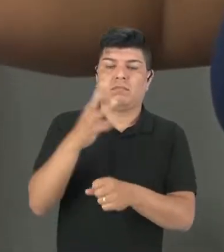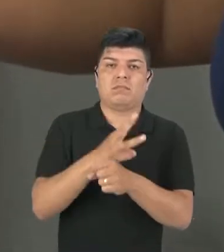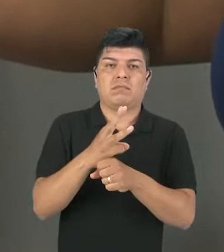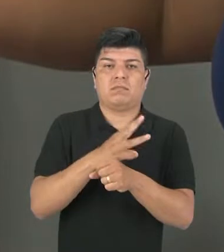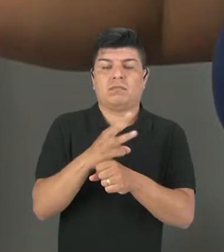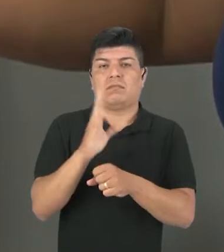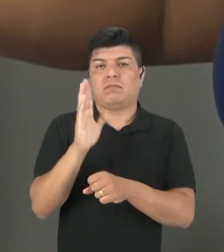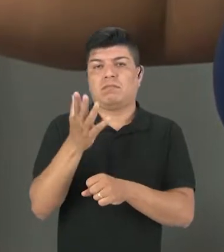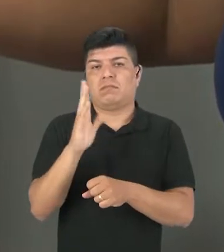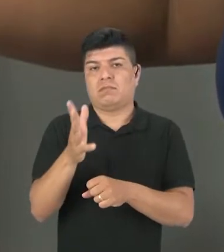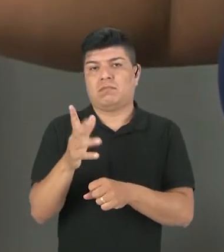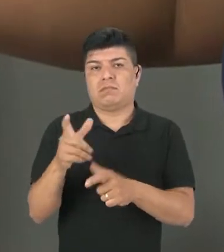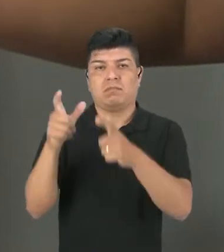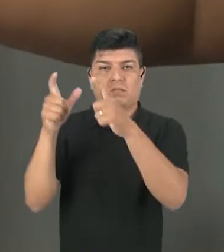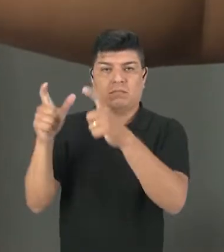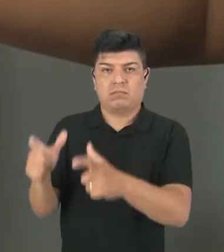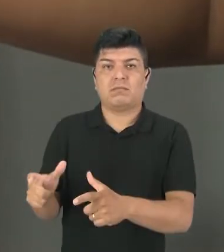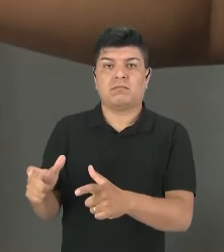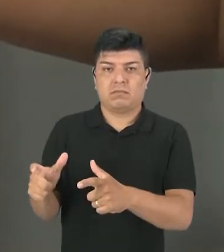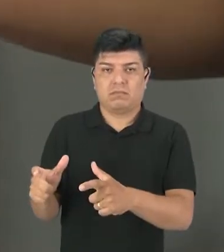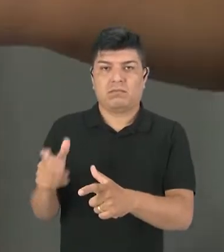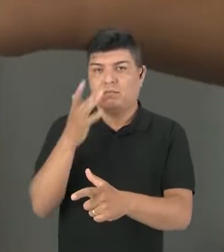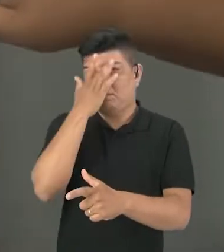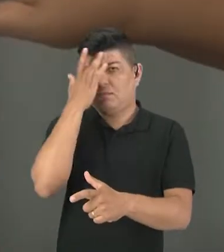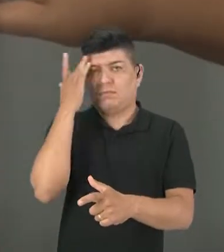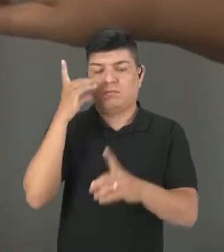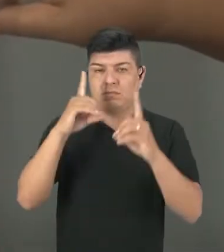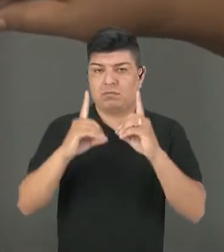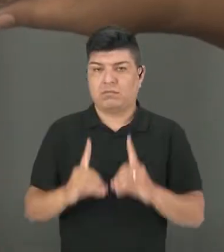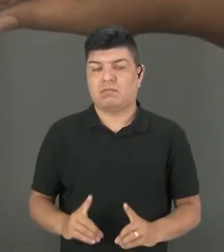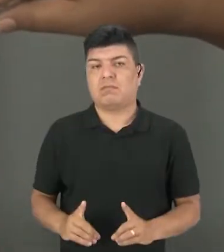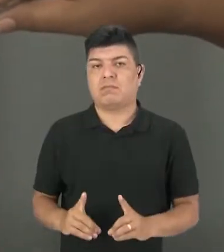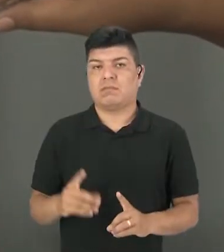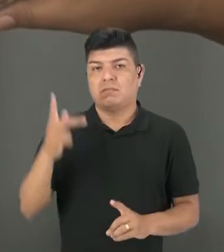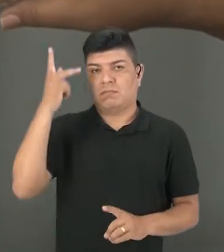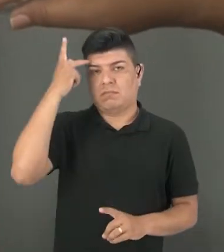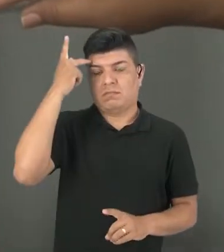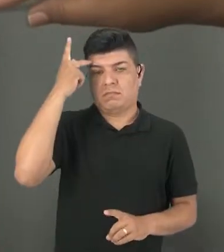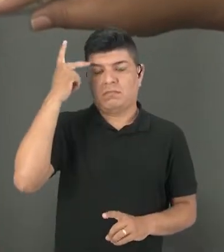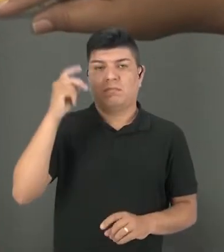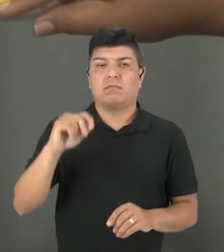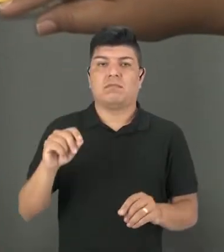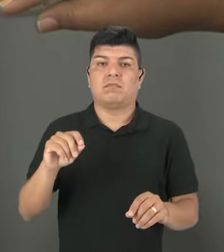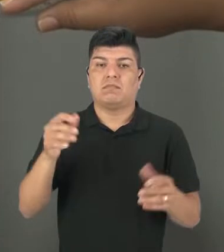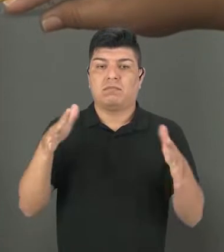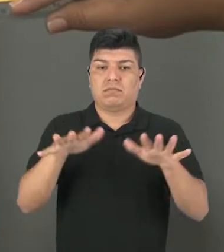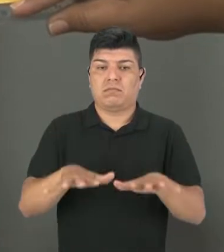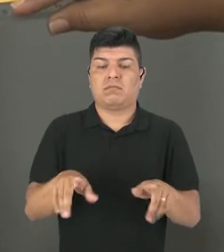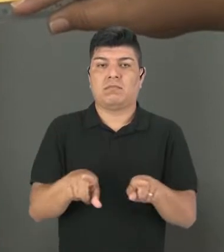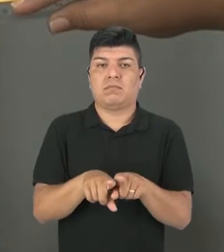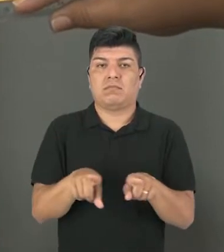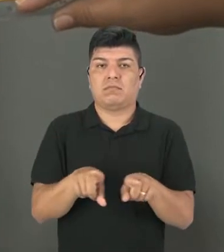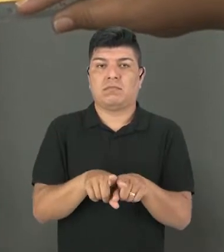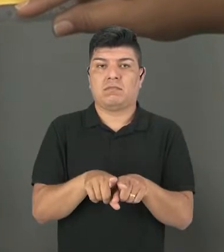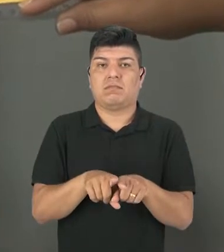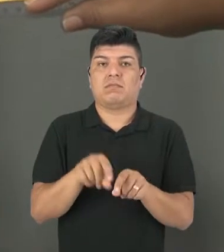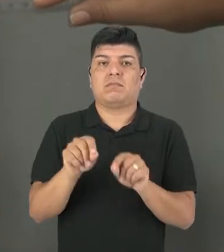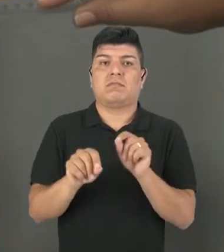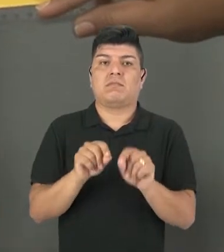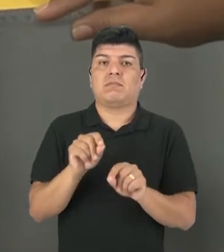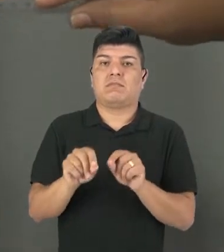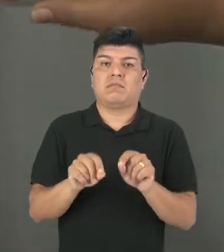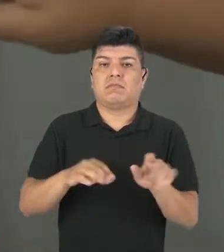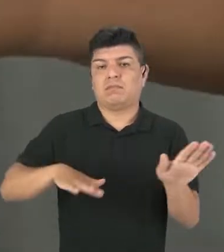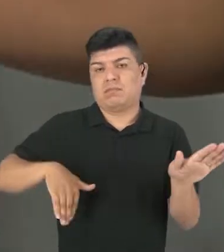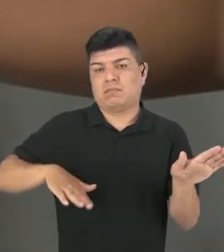no Centro Paralímpico Brasileiro, em São Paulo, incluindo a modalidade